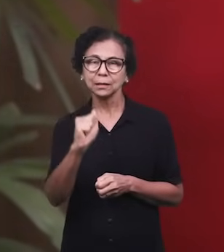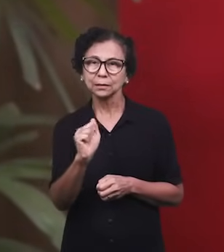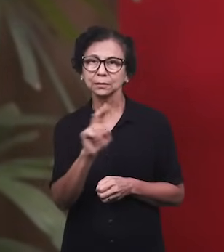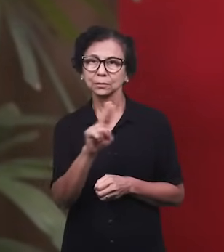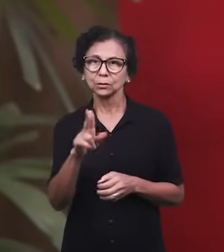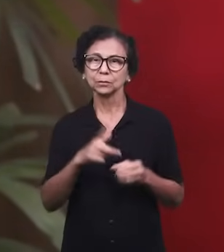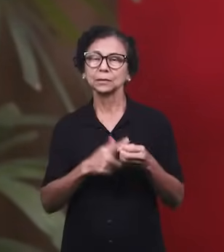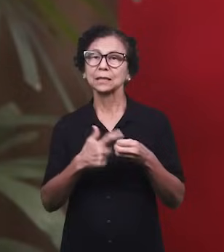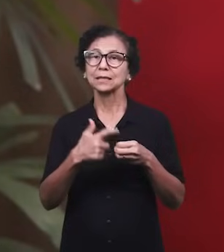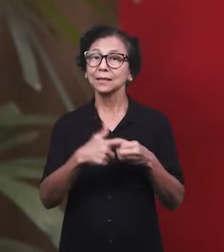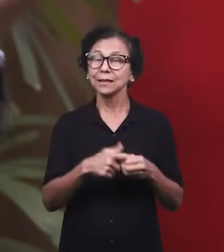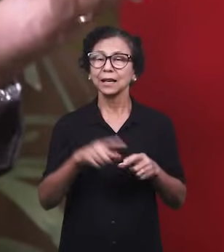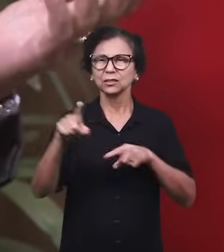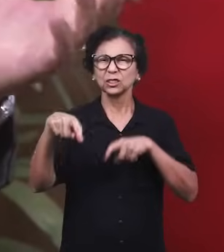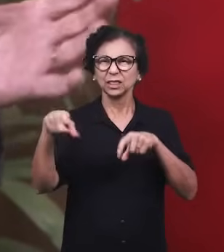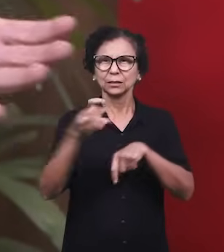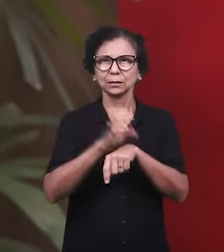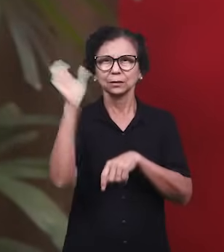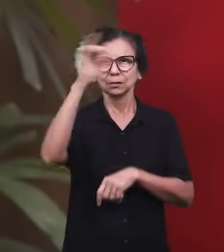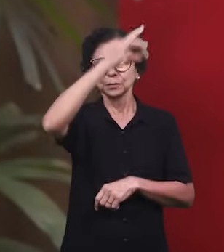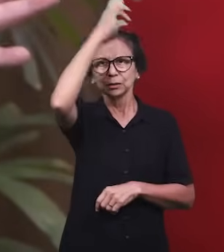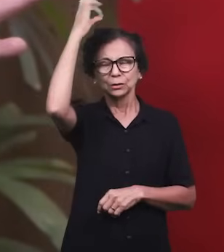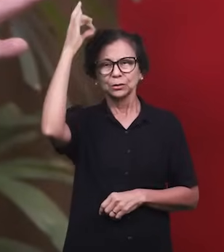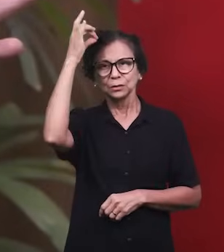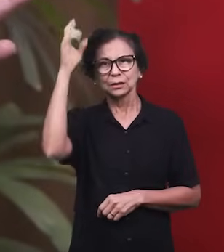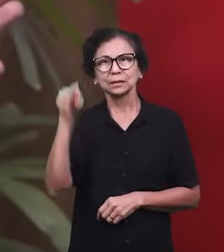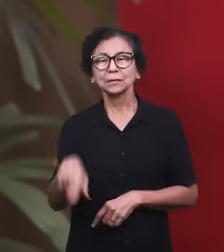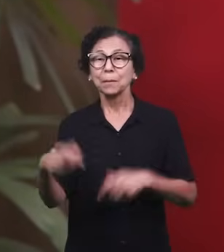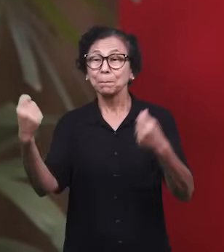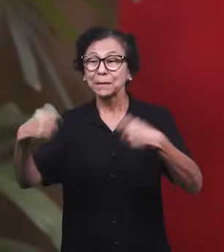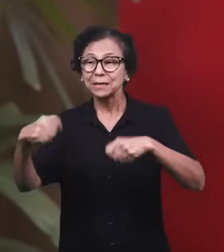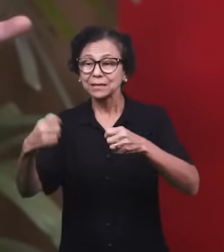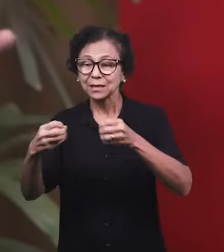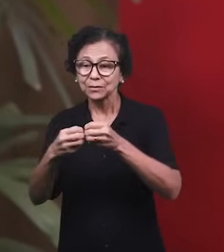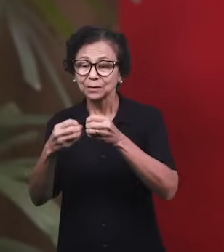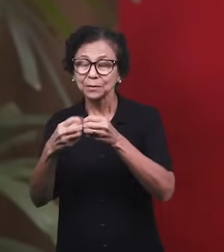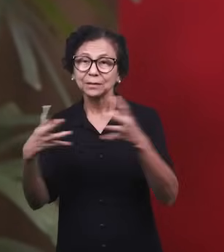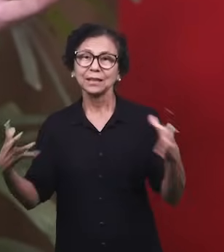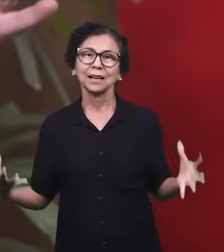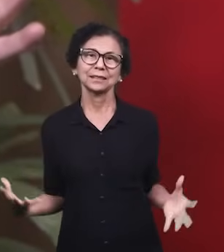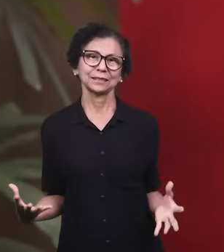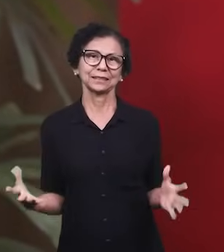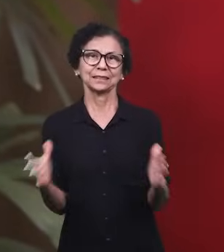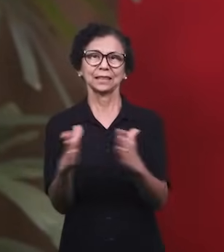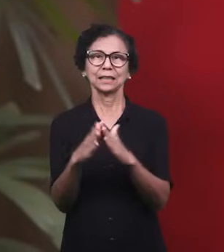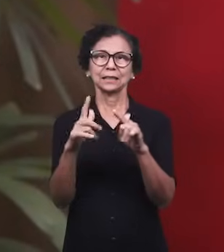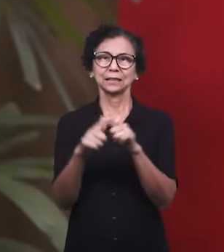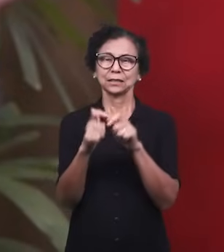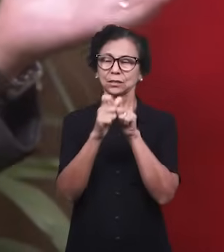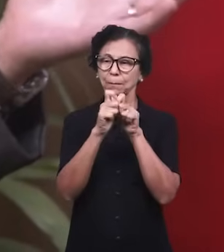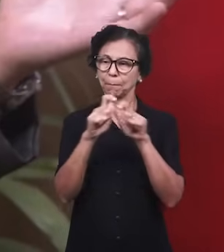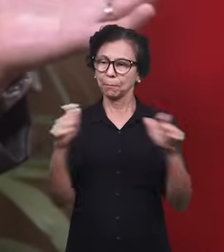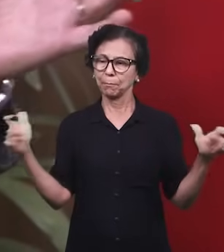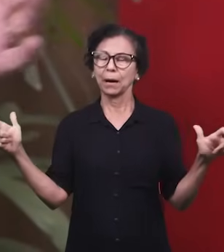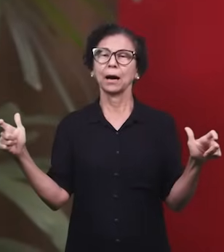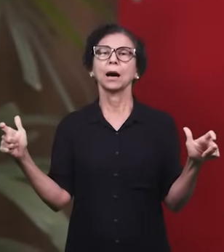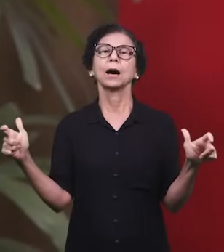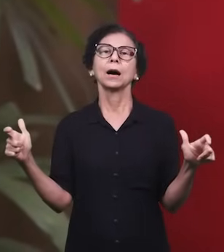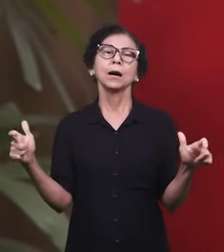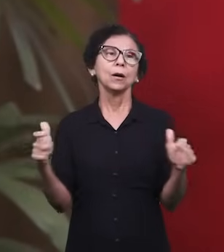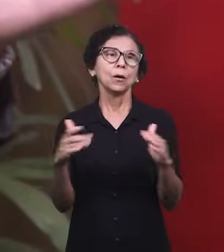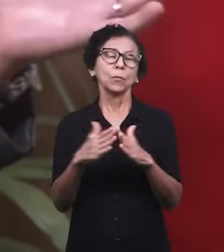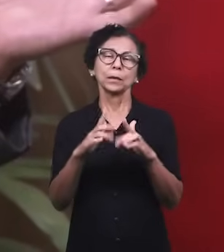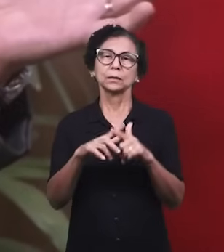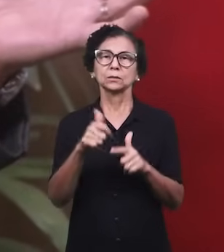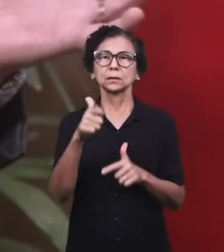desse sinal, muitas pessoas se convertessem, abrimos o trabalho, o salão, depois o templo, e com pouco tempo nós já tínhamos lá